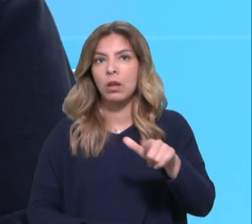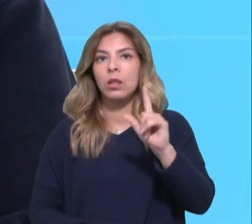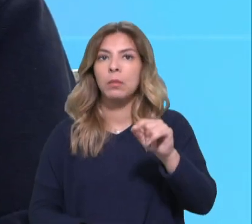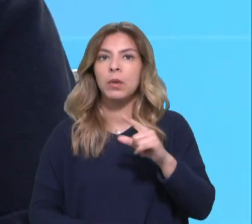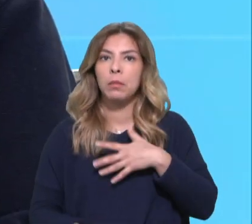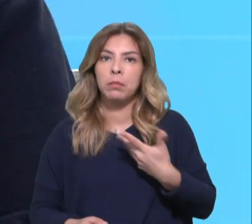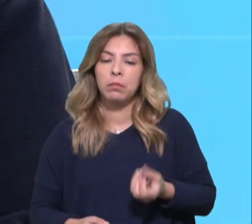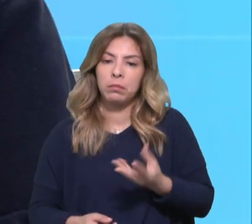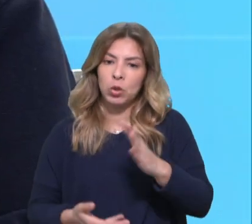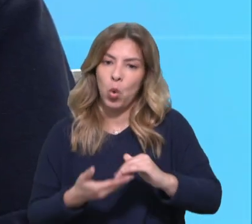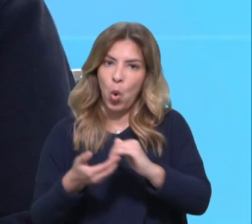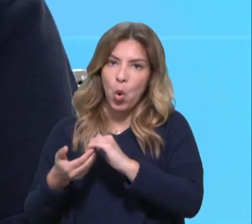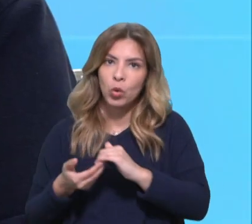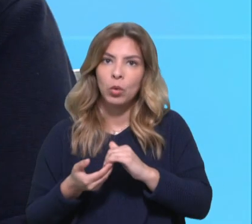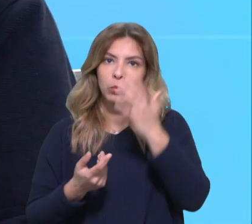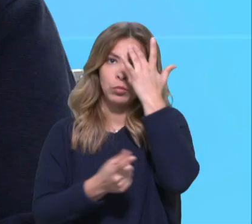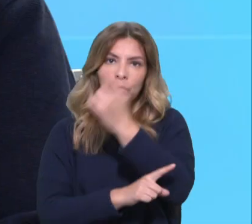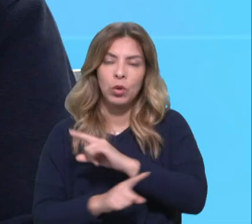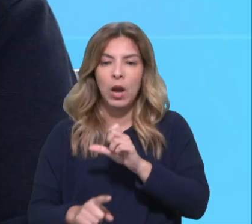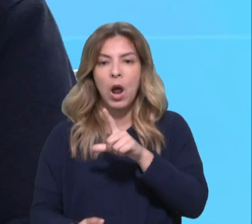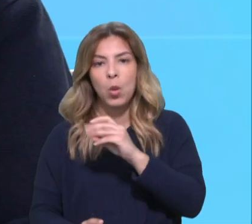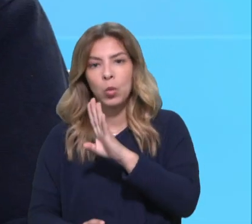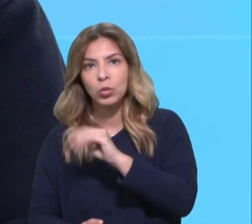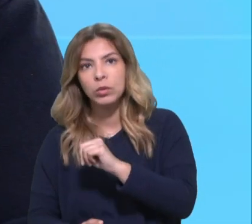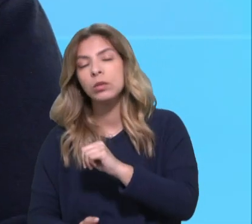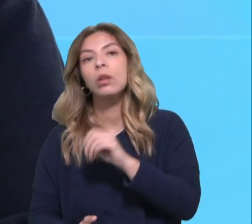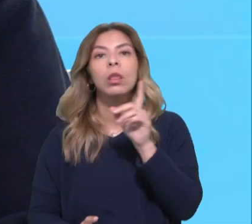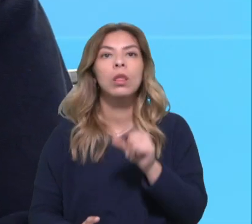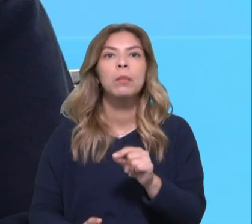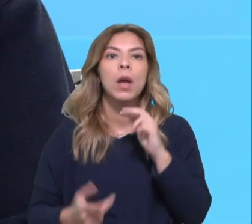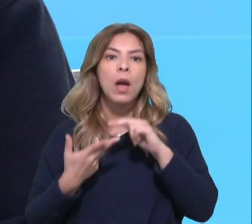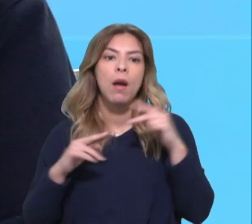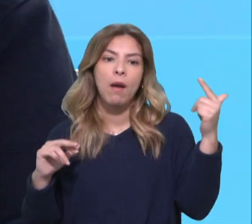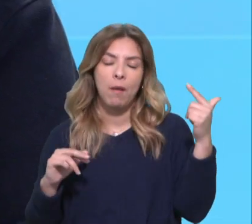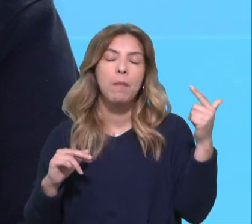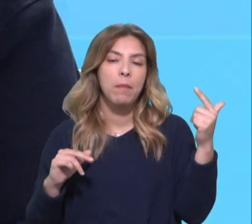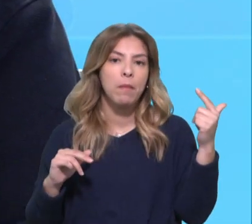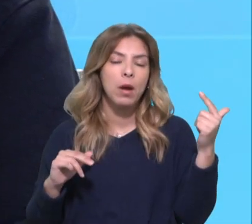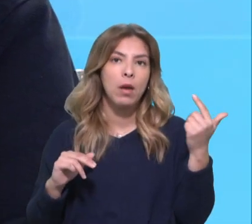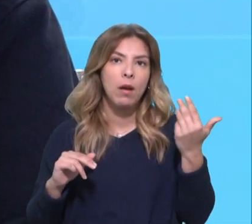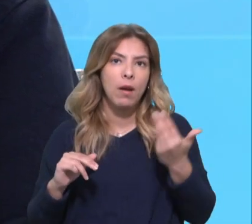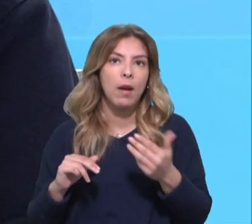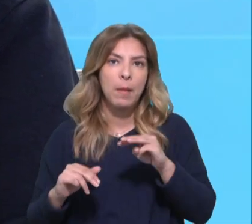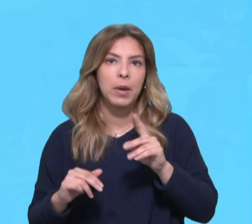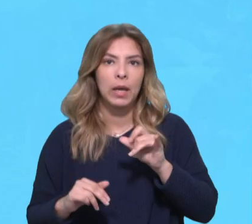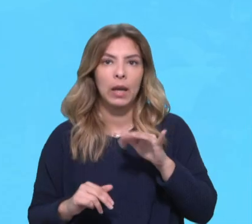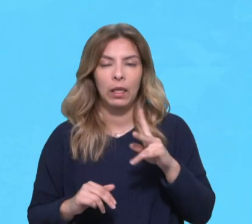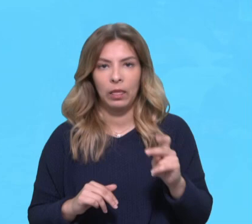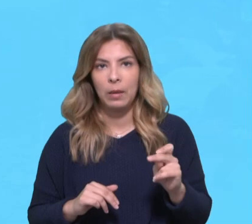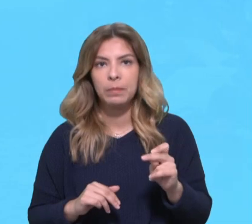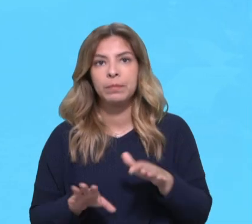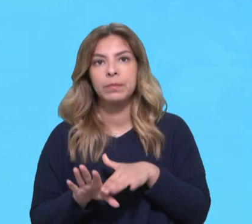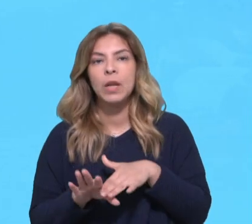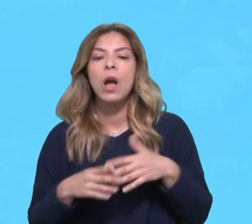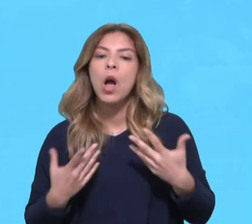também colabora, que é o professor Carlos Orlando, e, através da Câmara Municipal, Margarida Reis. Vamos